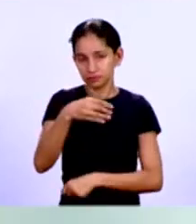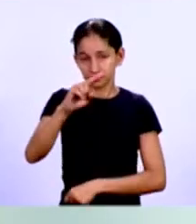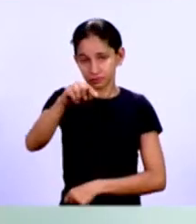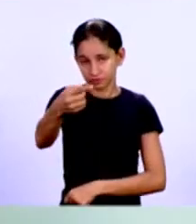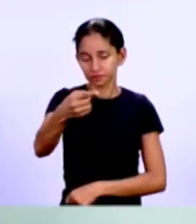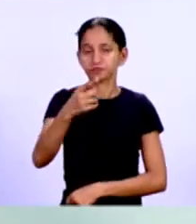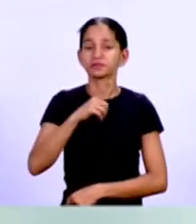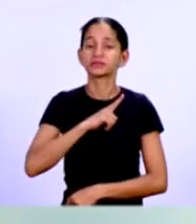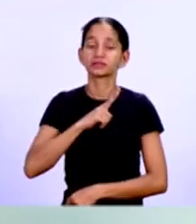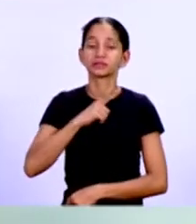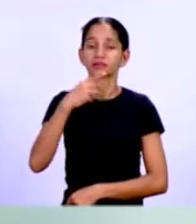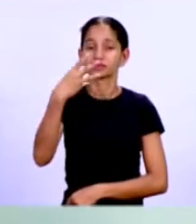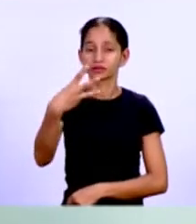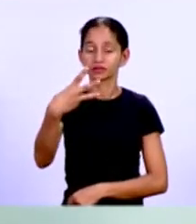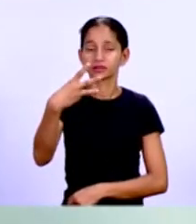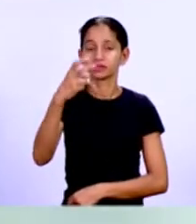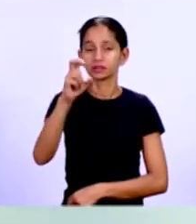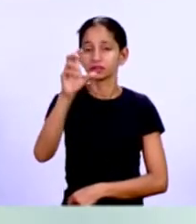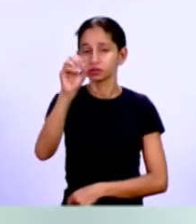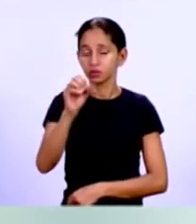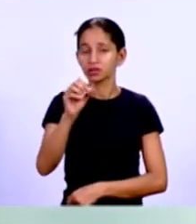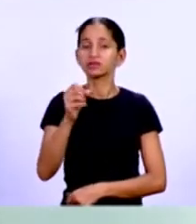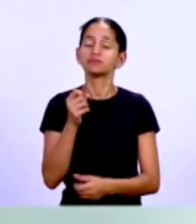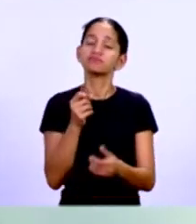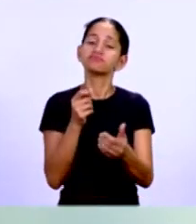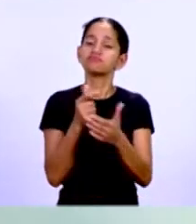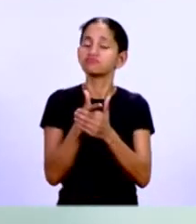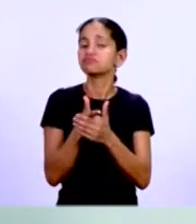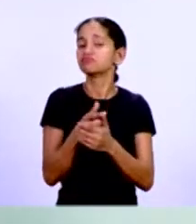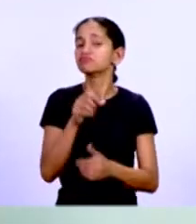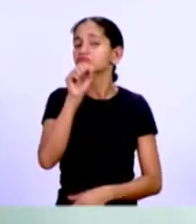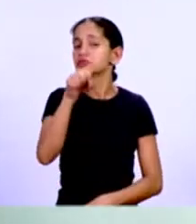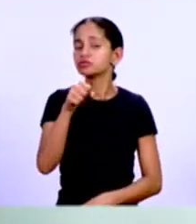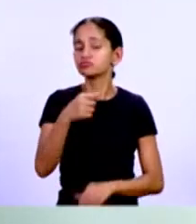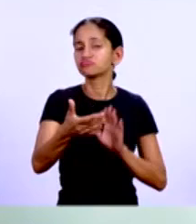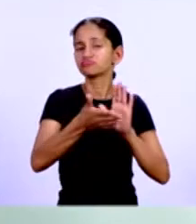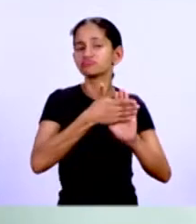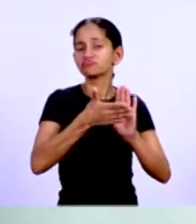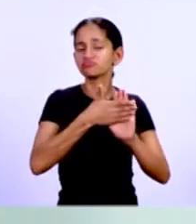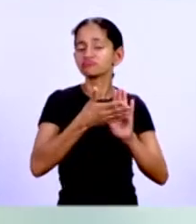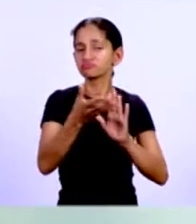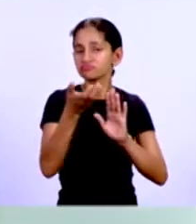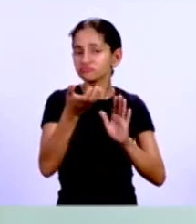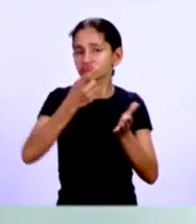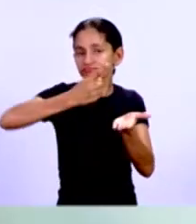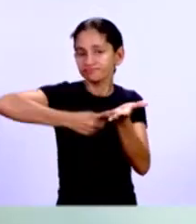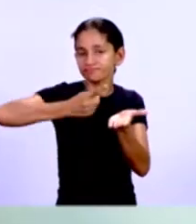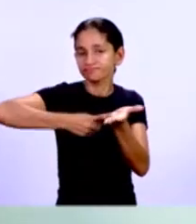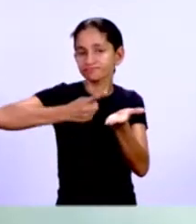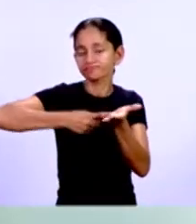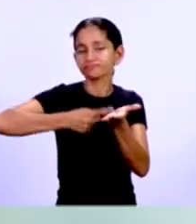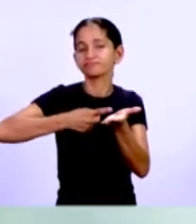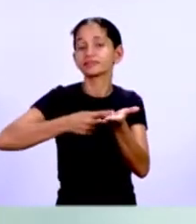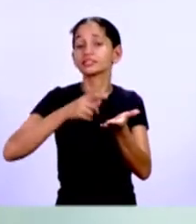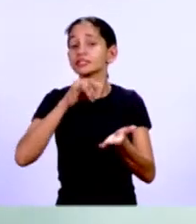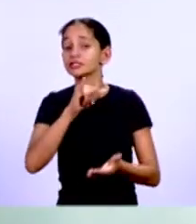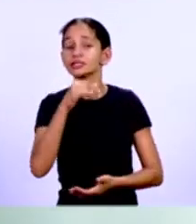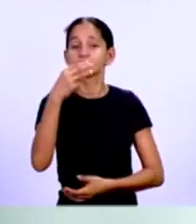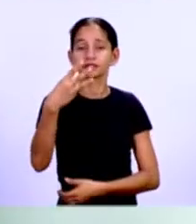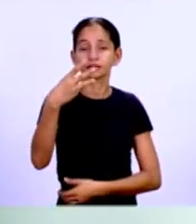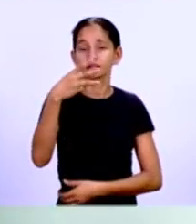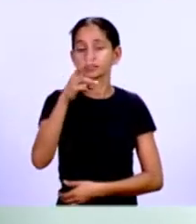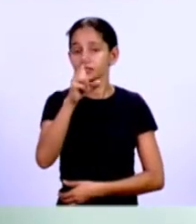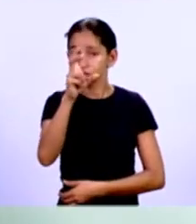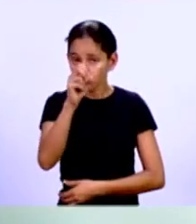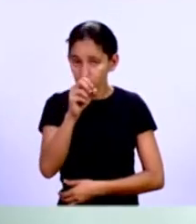a 3,50, eu compro. E alguém vai vender para você. Não, eu aposto que ele vai estar até menos que 3,50. Você quer comprar por 3,50? Aqui eu vendo para